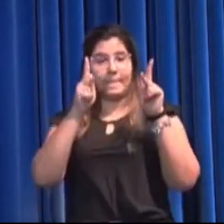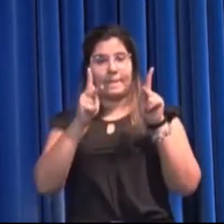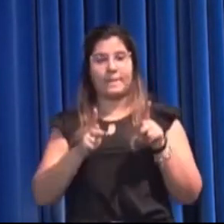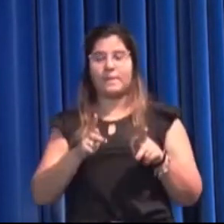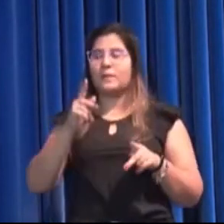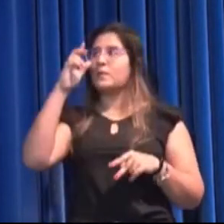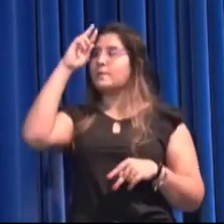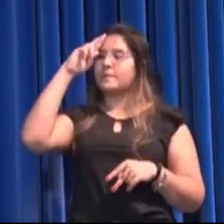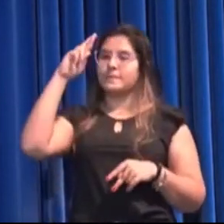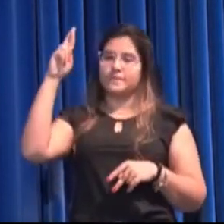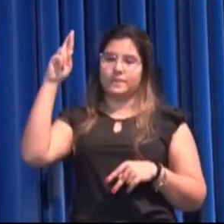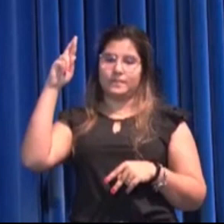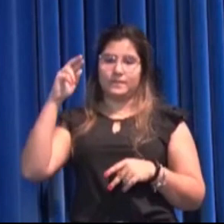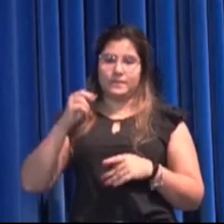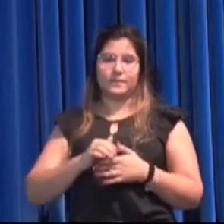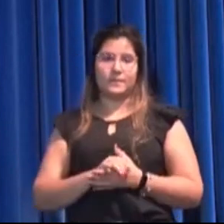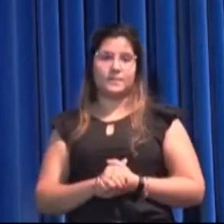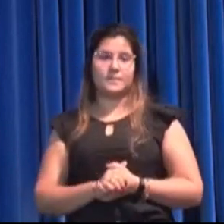do Senhor.